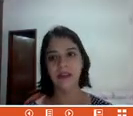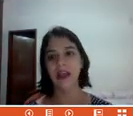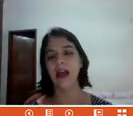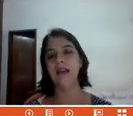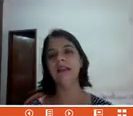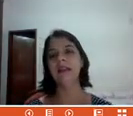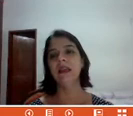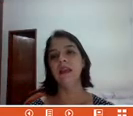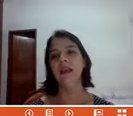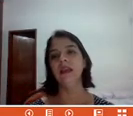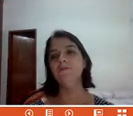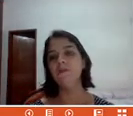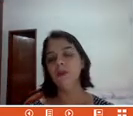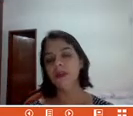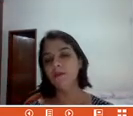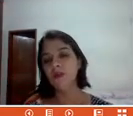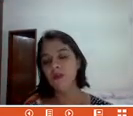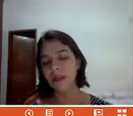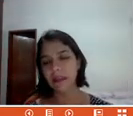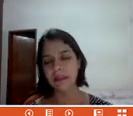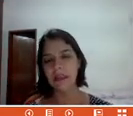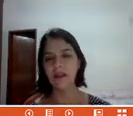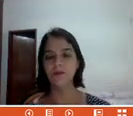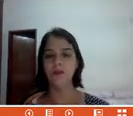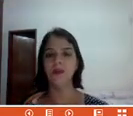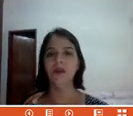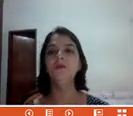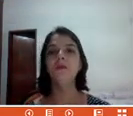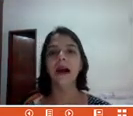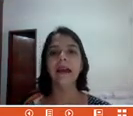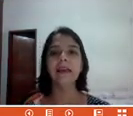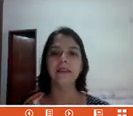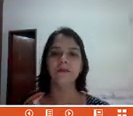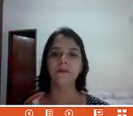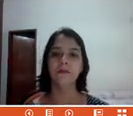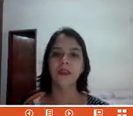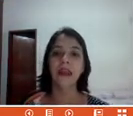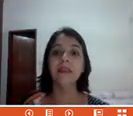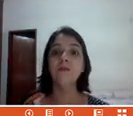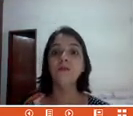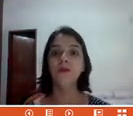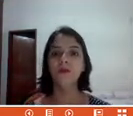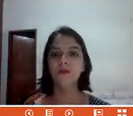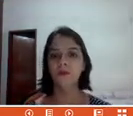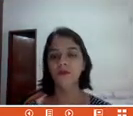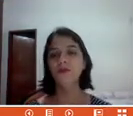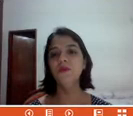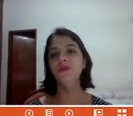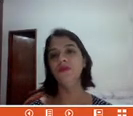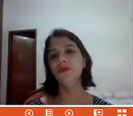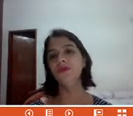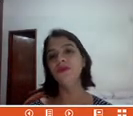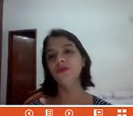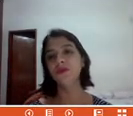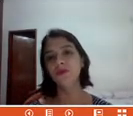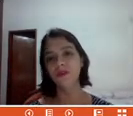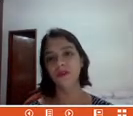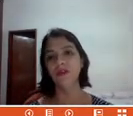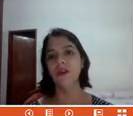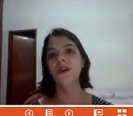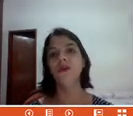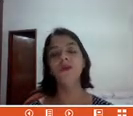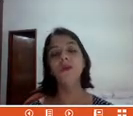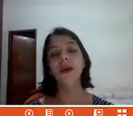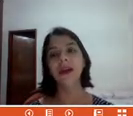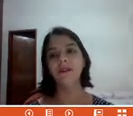dos sinais e podemos conhecer um pouquinho mais esse mundo, o mundo dos